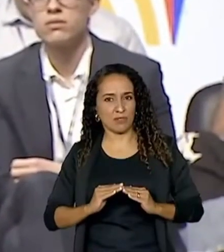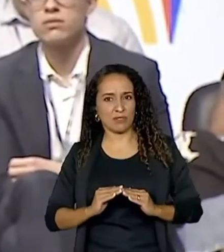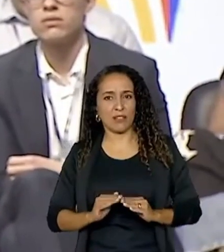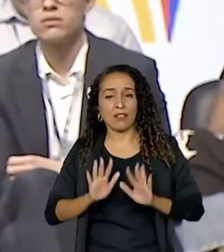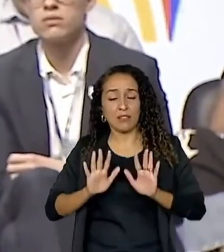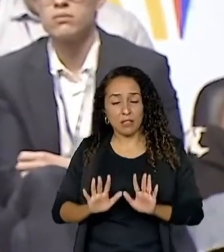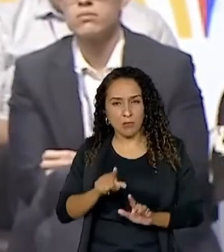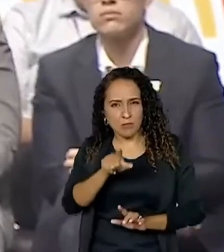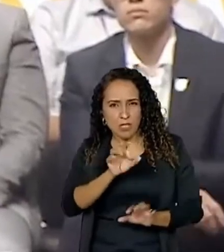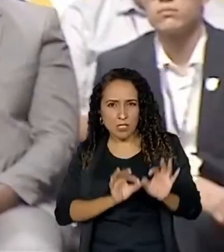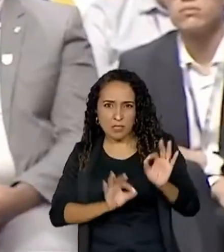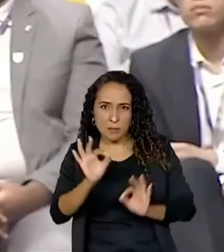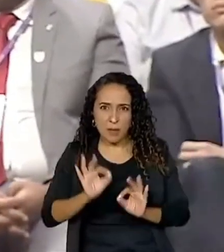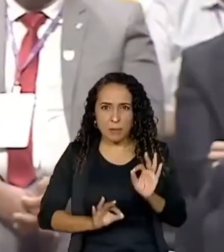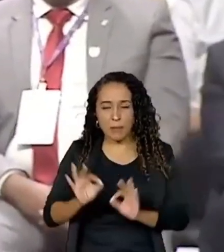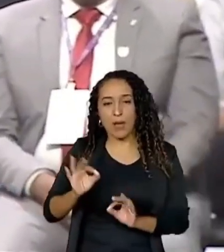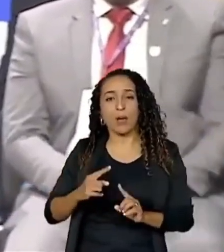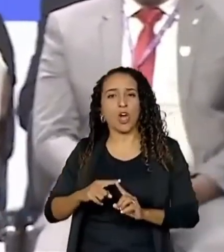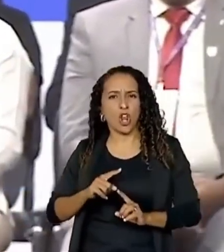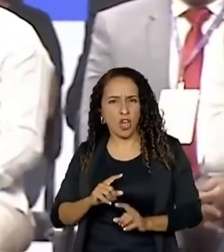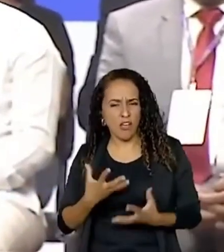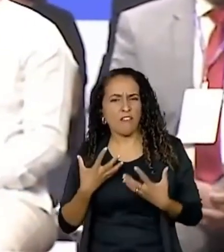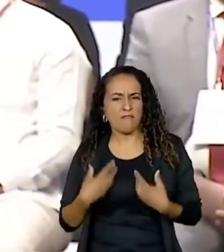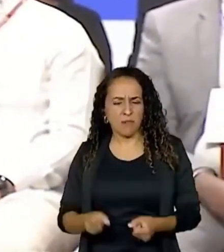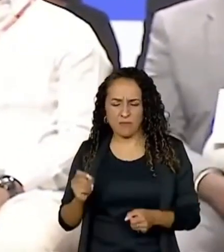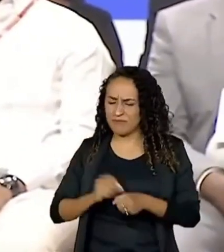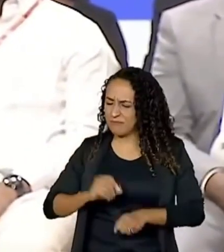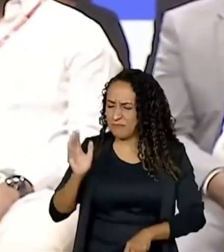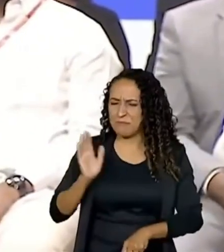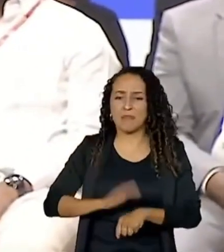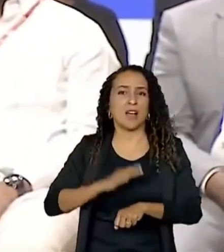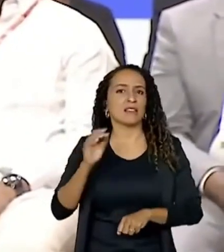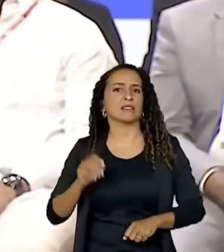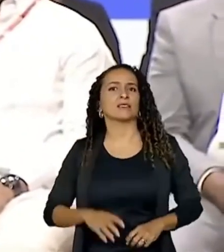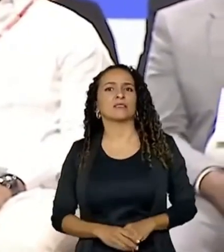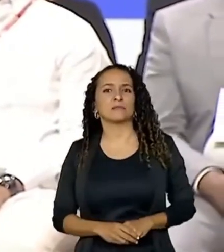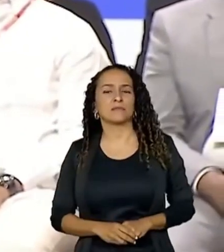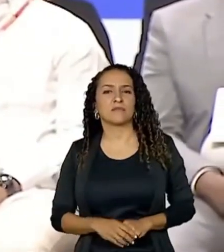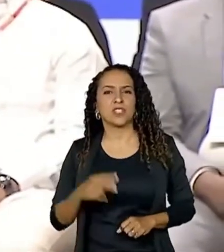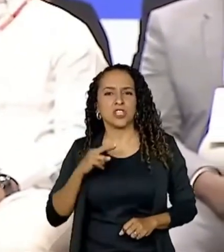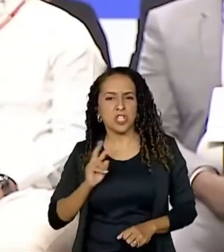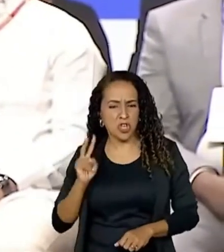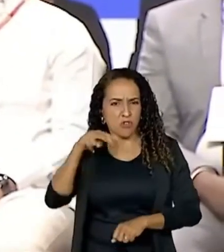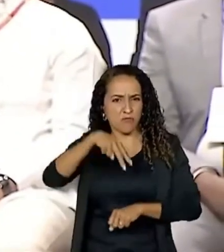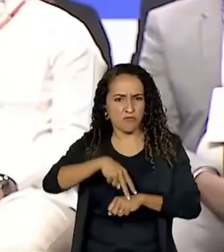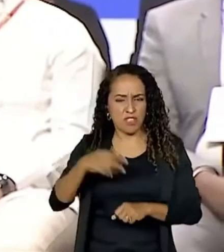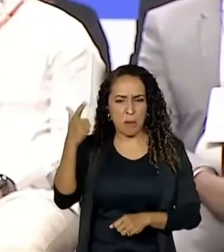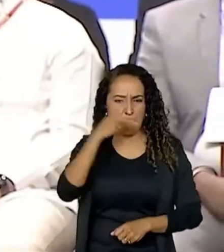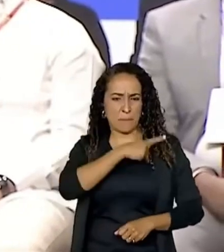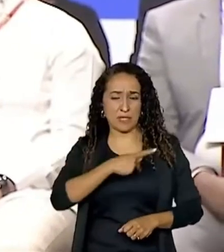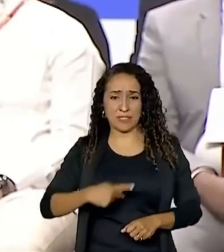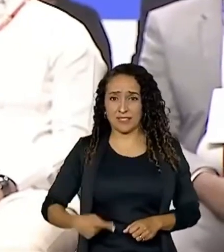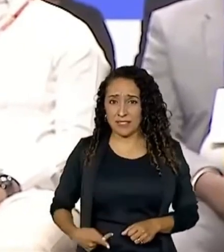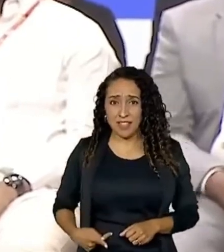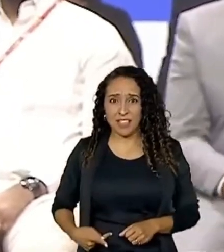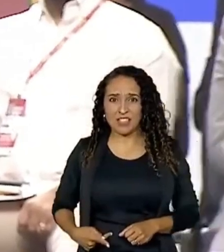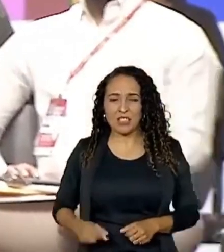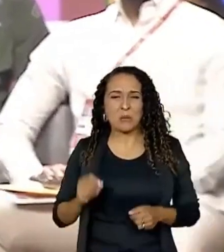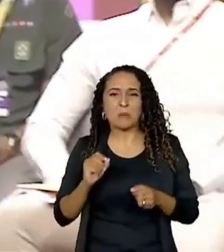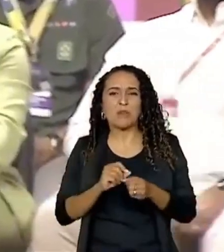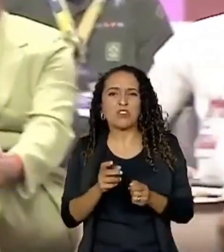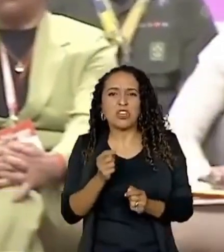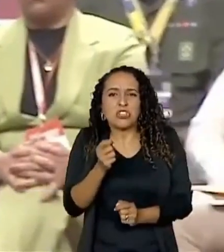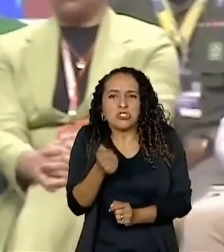se prepare. Porque nós vamos fazer mais coisas. Eu não voltei a ser presidente da República para